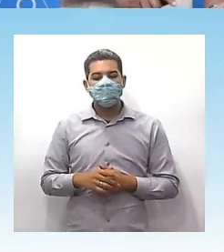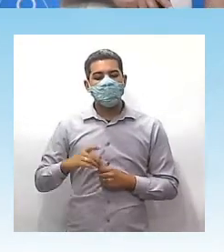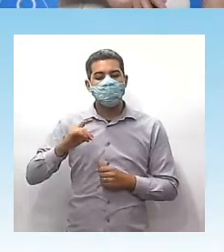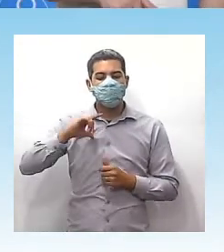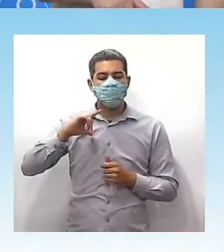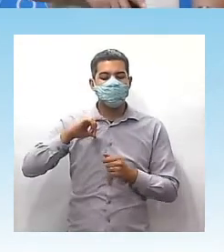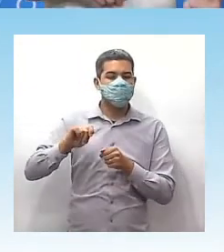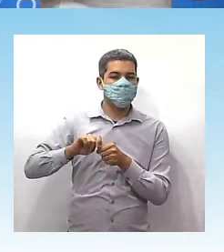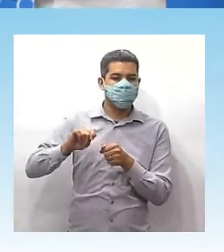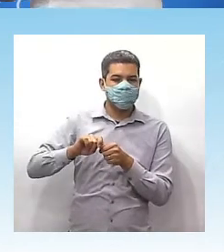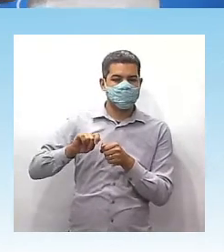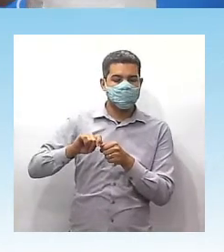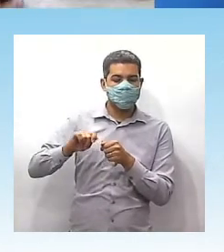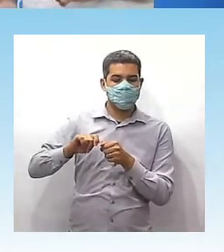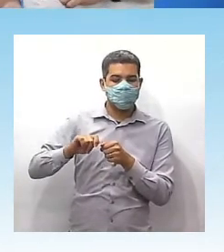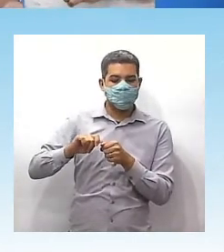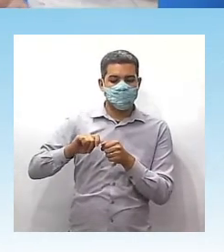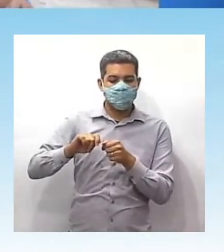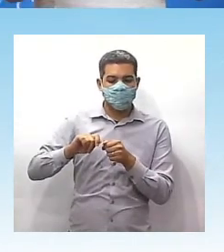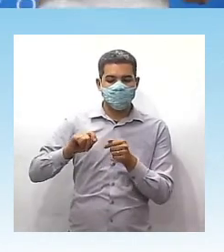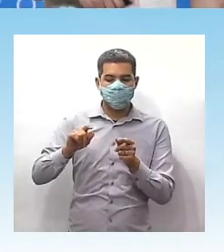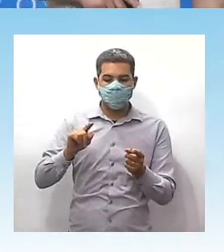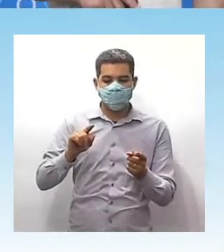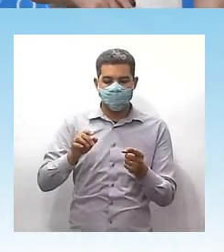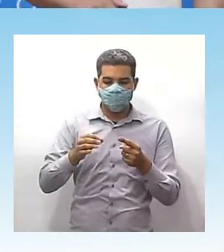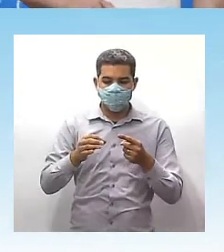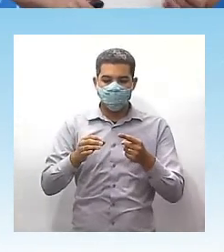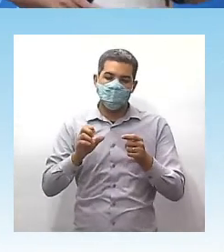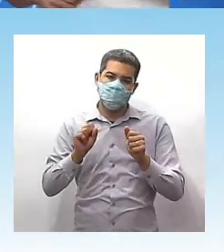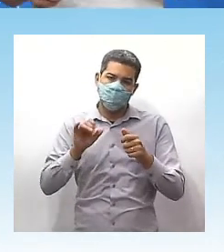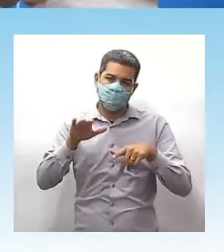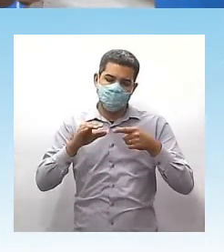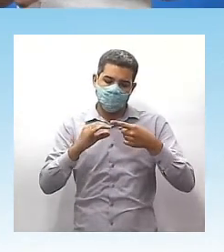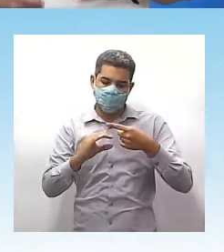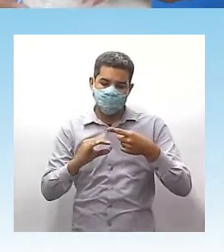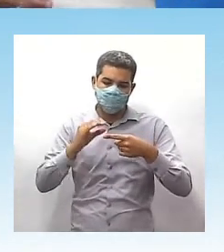produção em relação à emissão, seria o contrário. Então